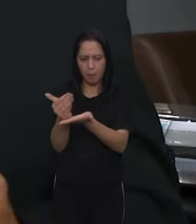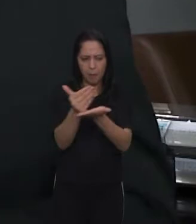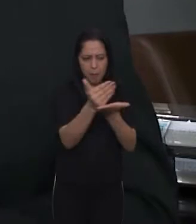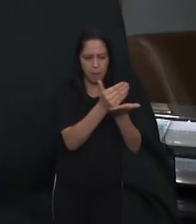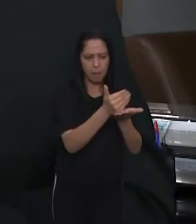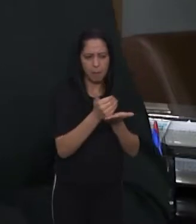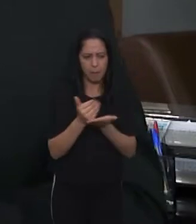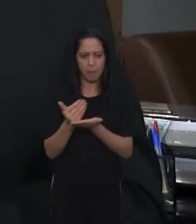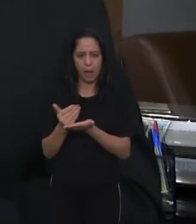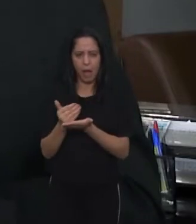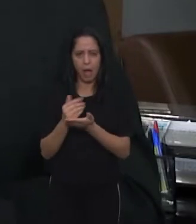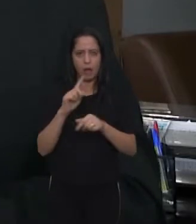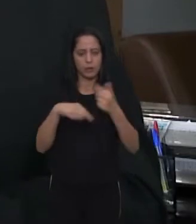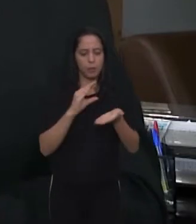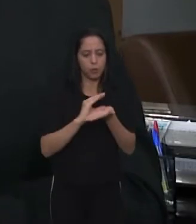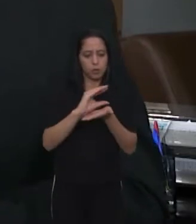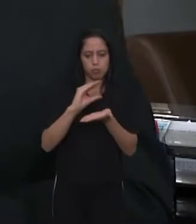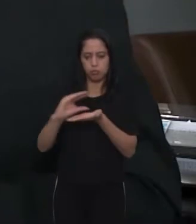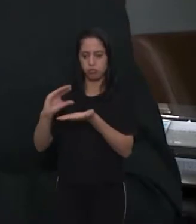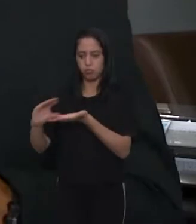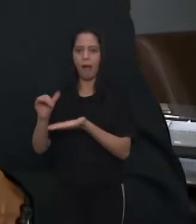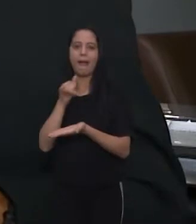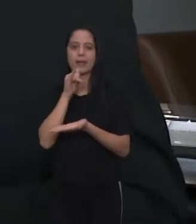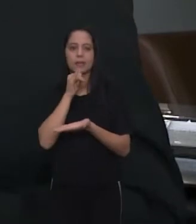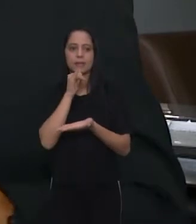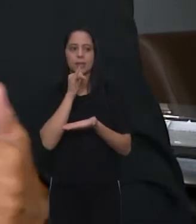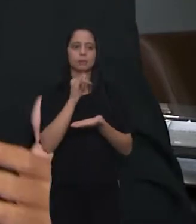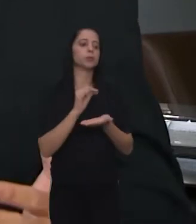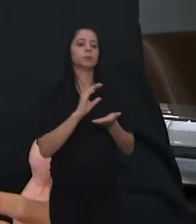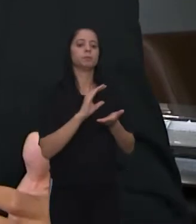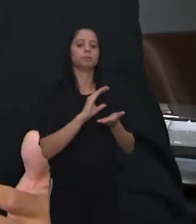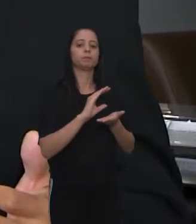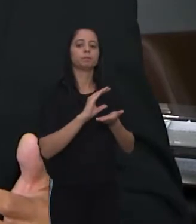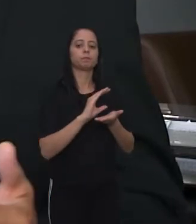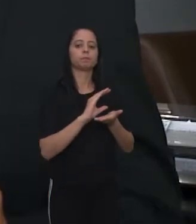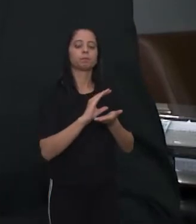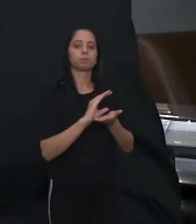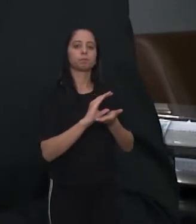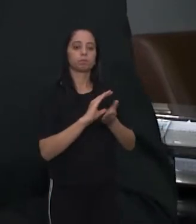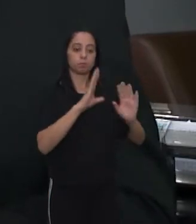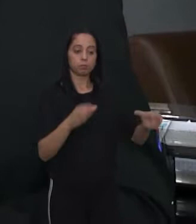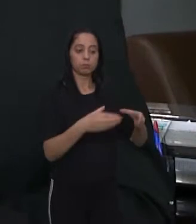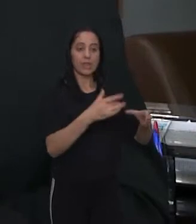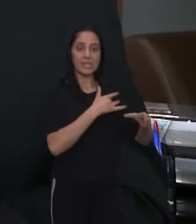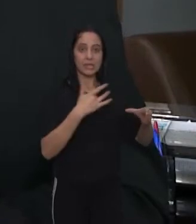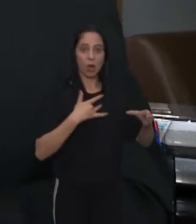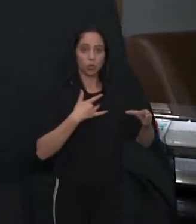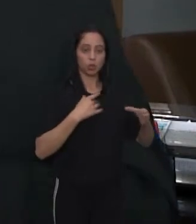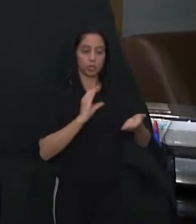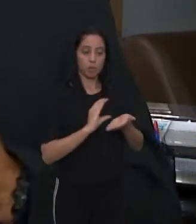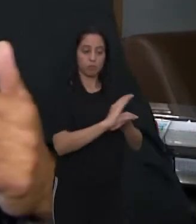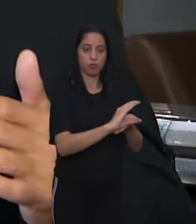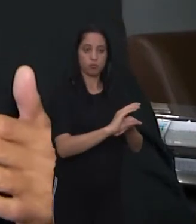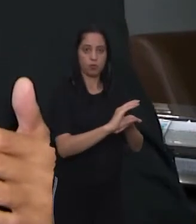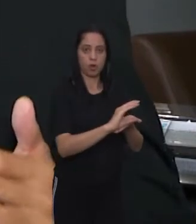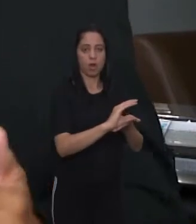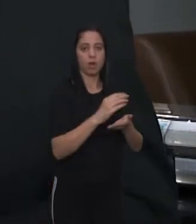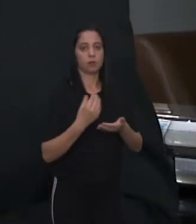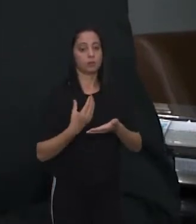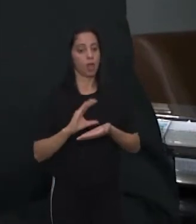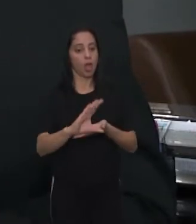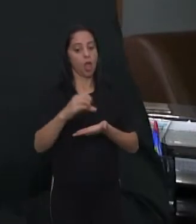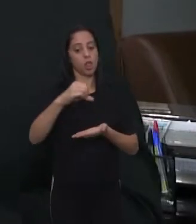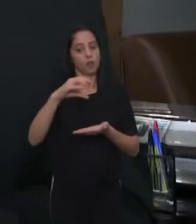público então a por exemplo no orçamento de 2022 nós temos 900 milhões previstos para aplicar na saúde mais de